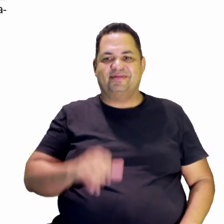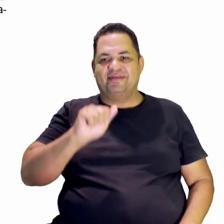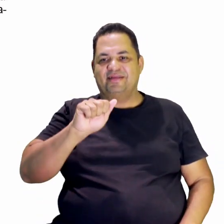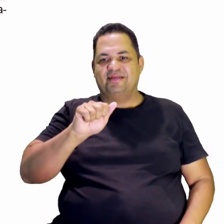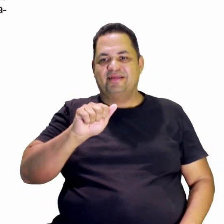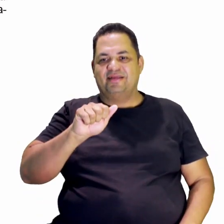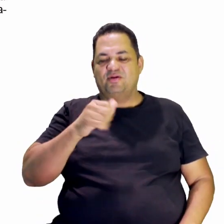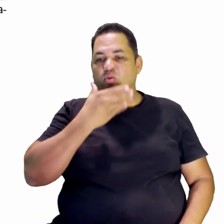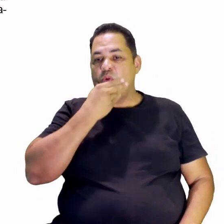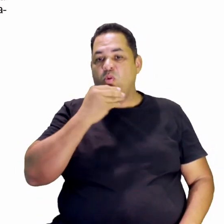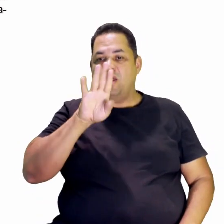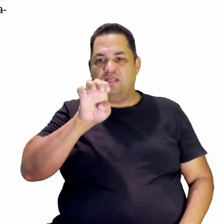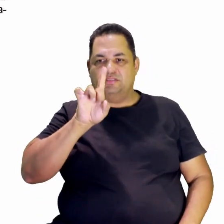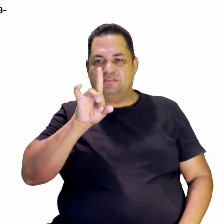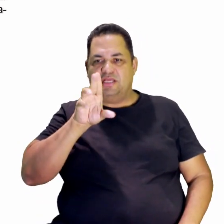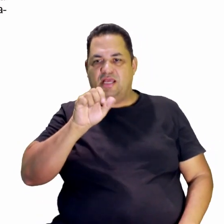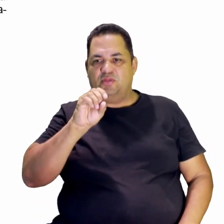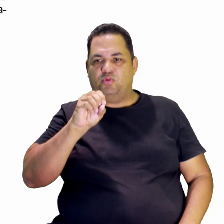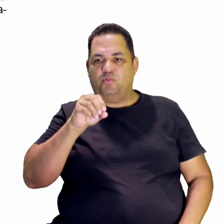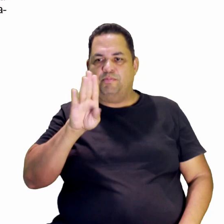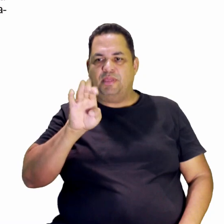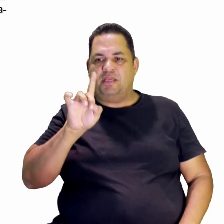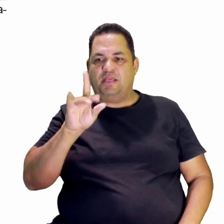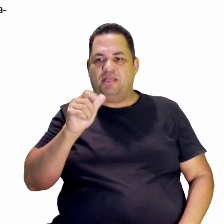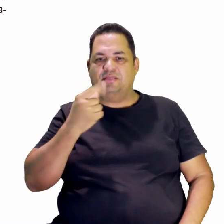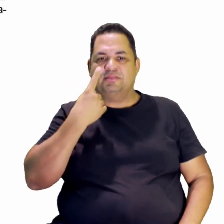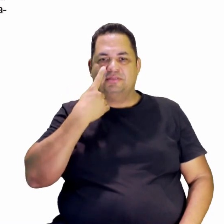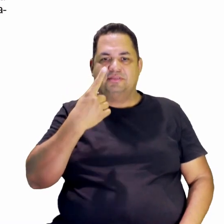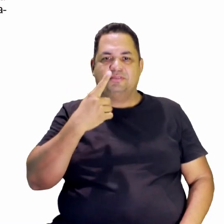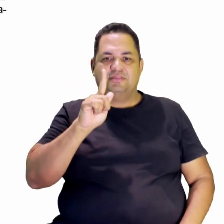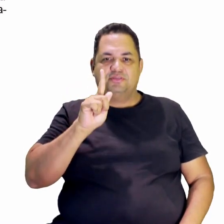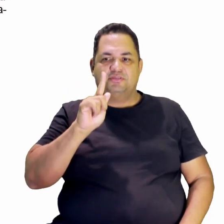É italiano, estava lá, tirou. E aí aqui o